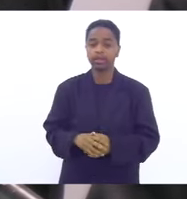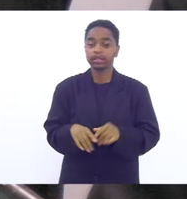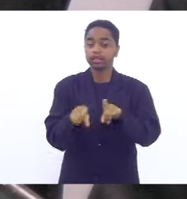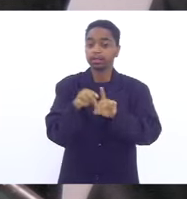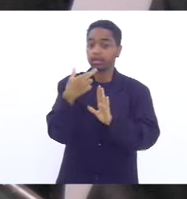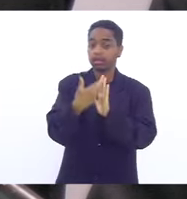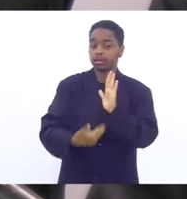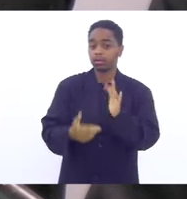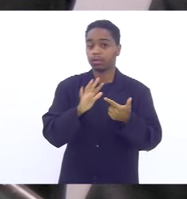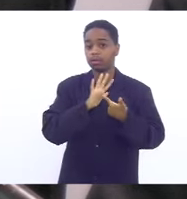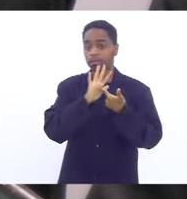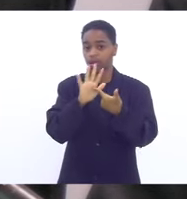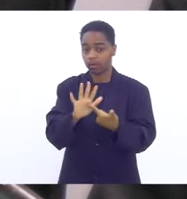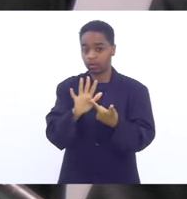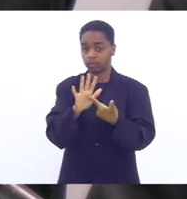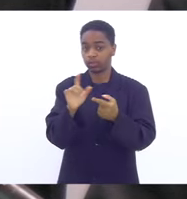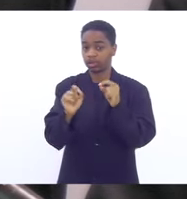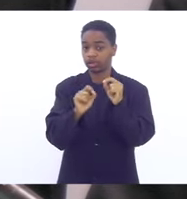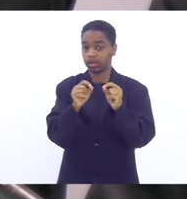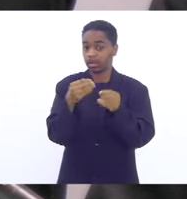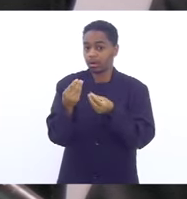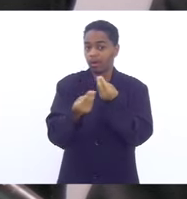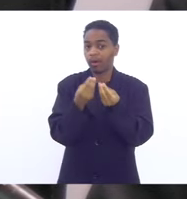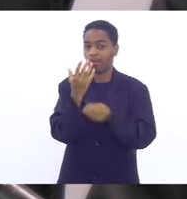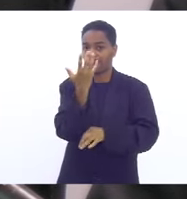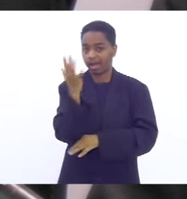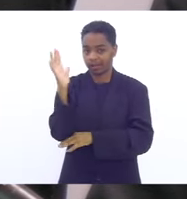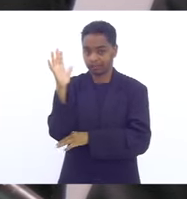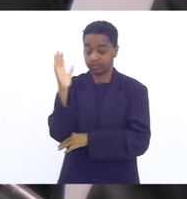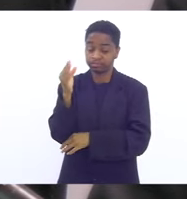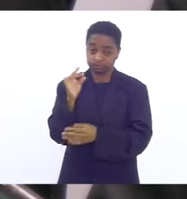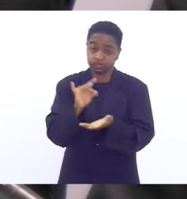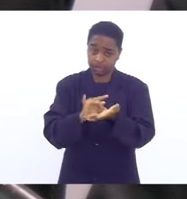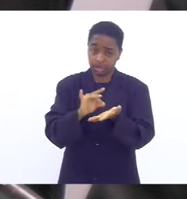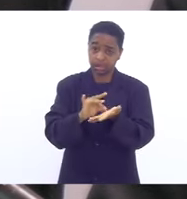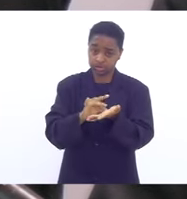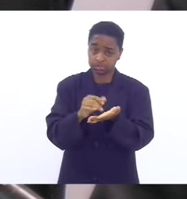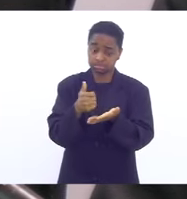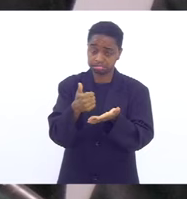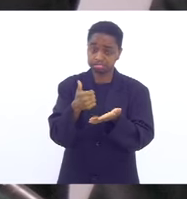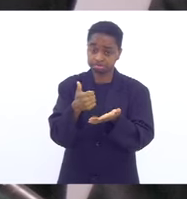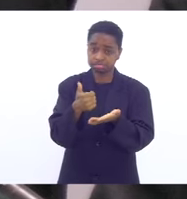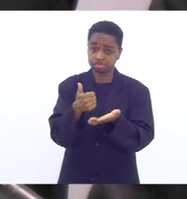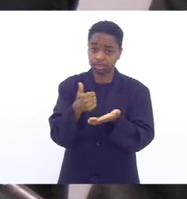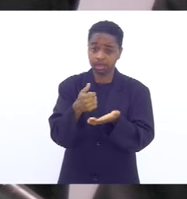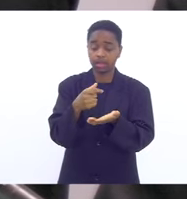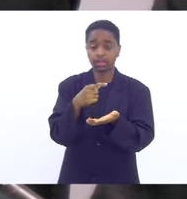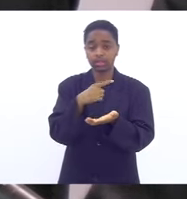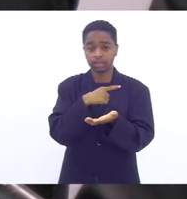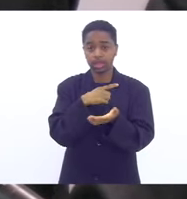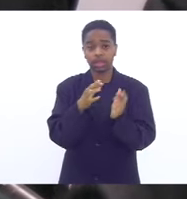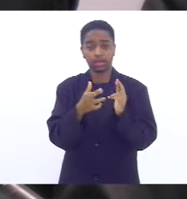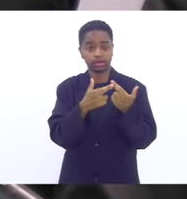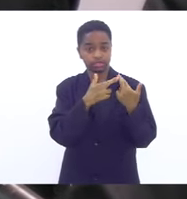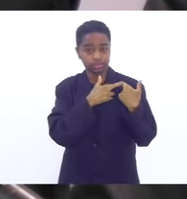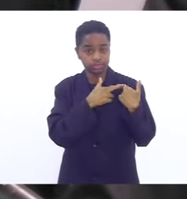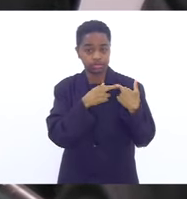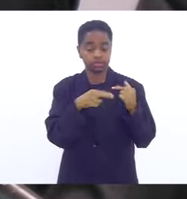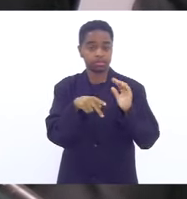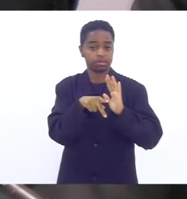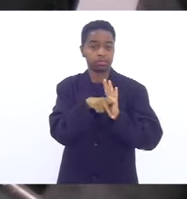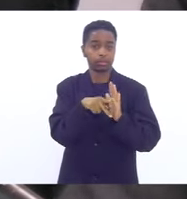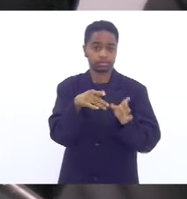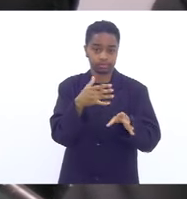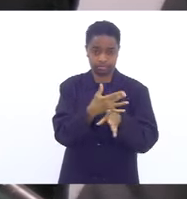ali mostra a condição das árvores. É verdade, efetivamente, que existe uma responsabilidade dos